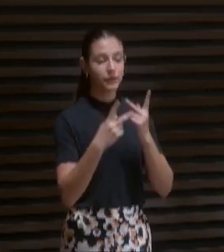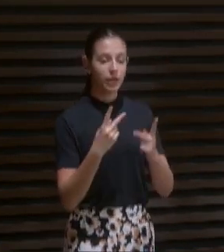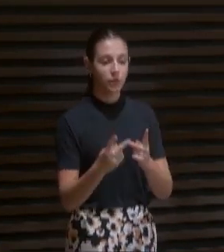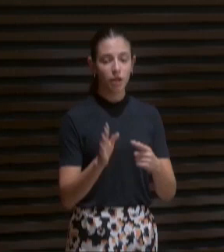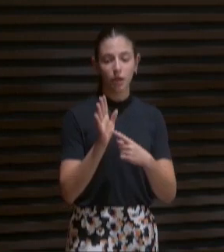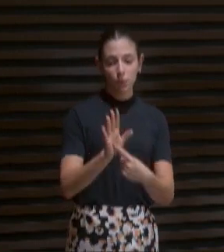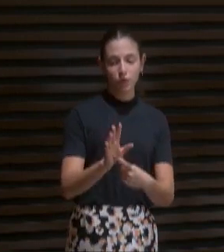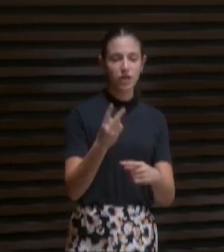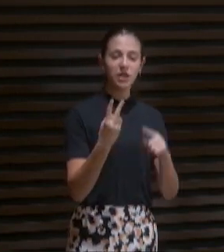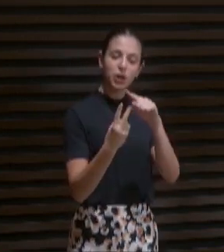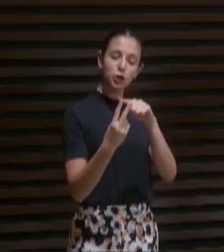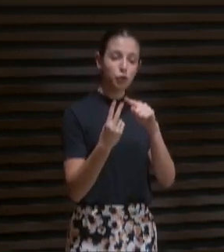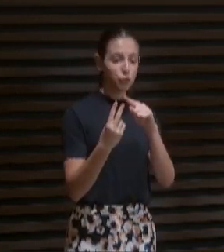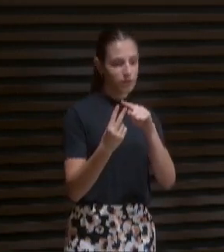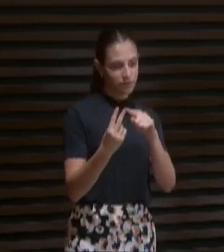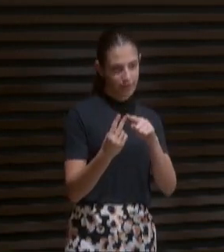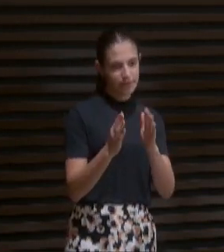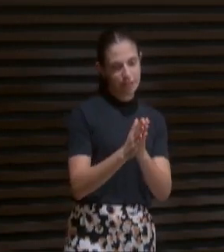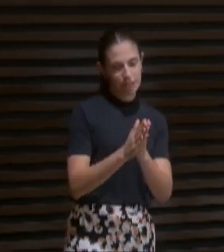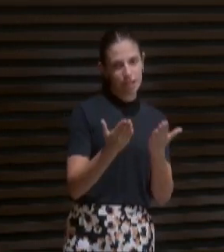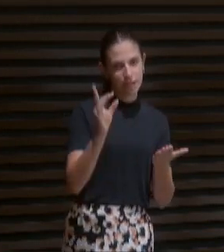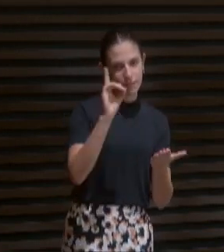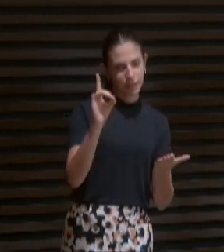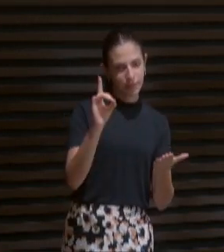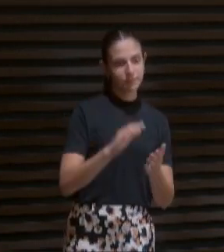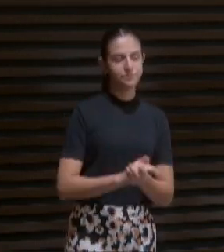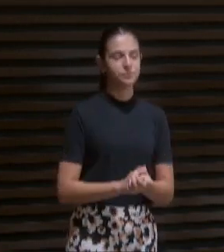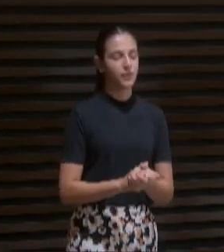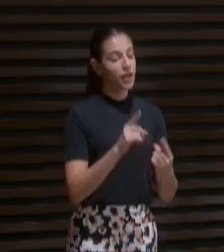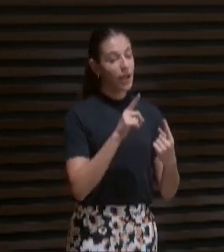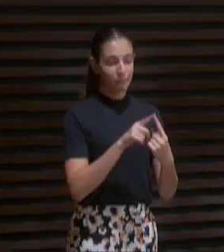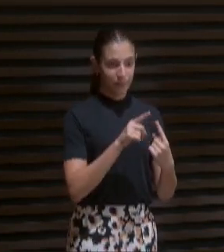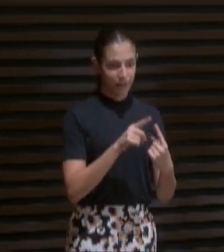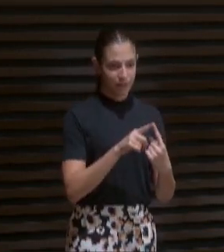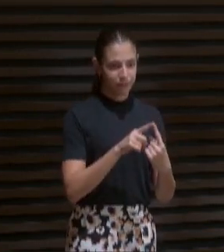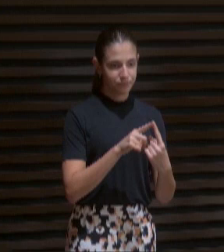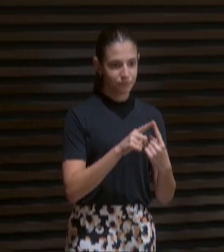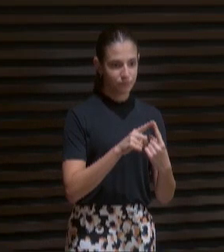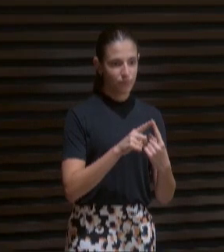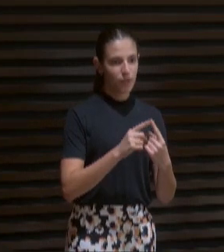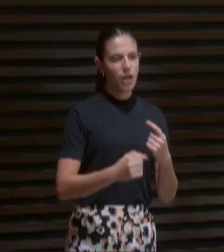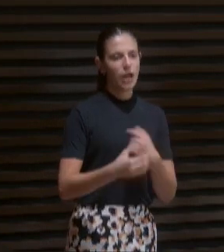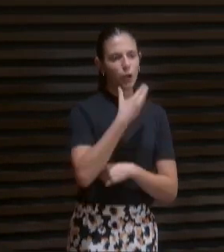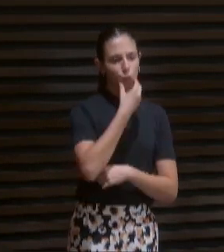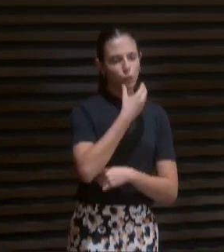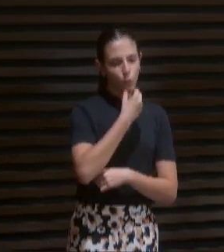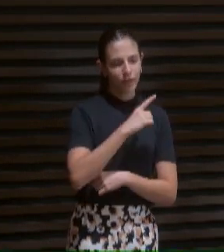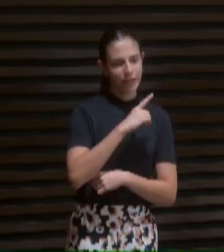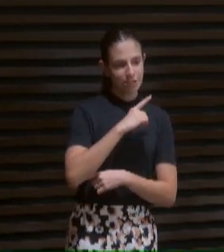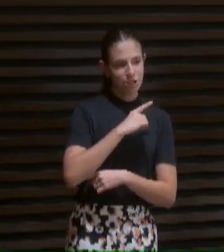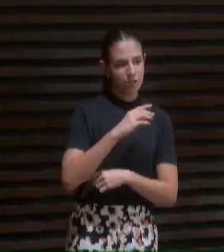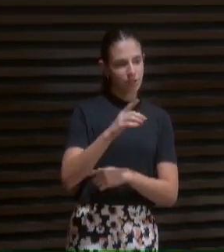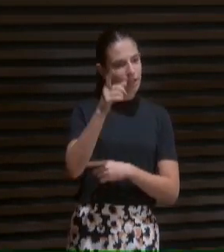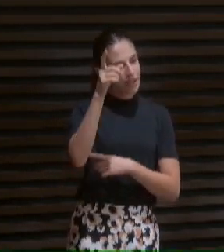2 vezes na Bíblia, e a primeira vez que ela aparece é no endemoniado, aqueles endemoniados